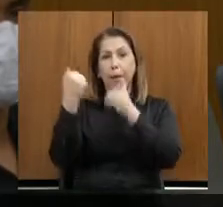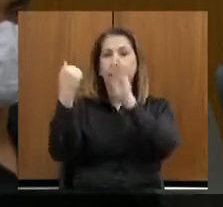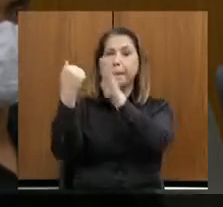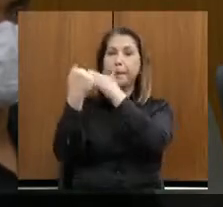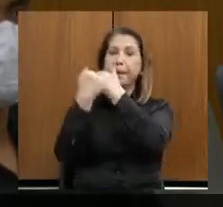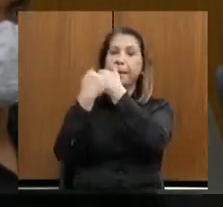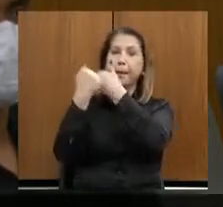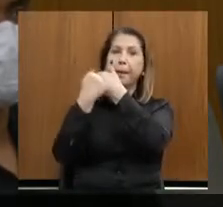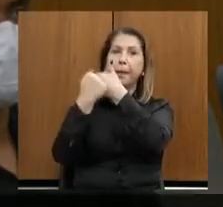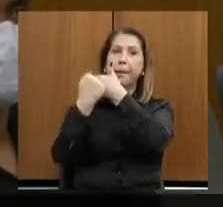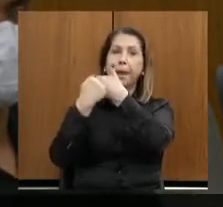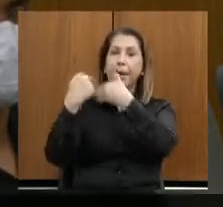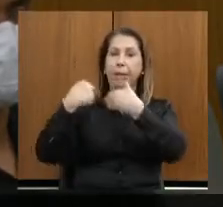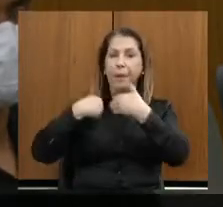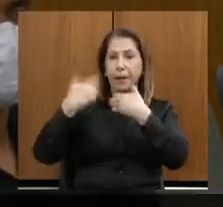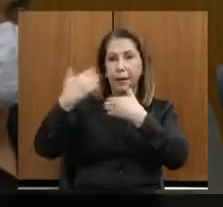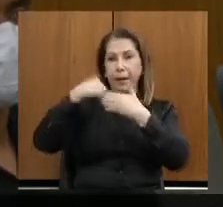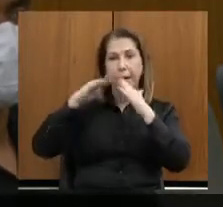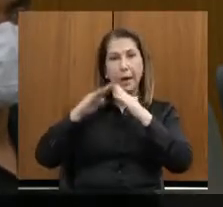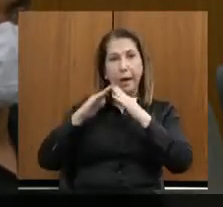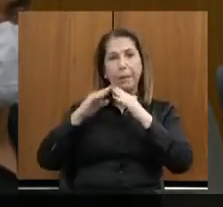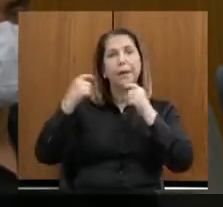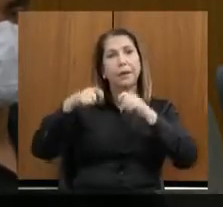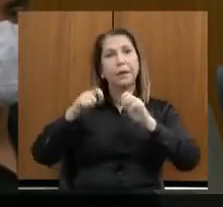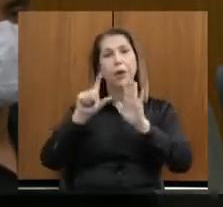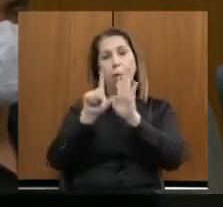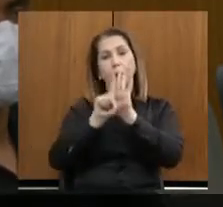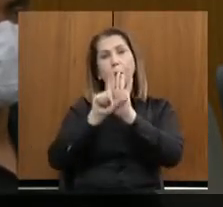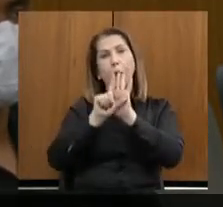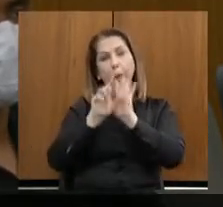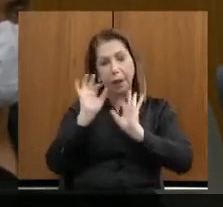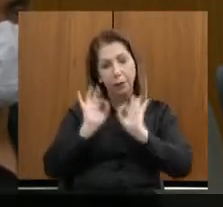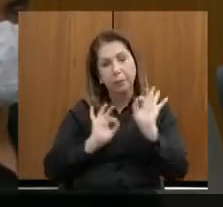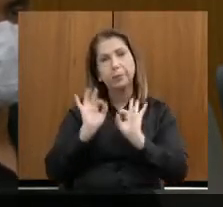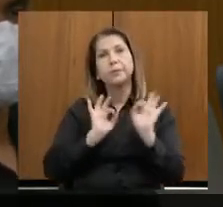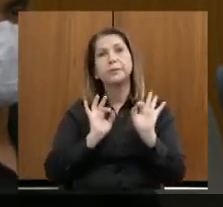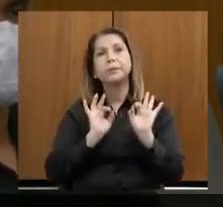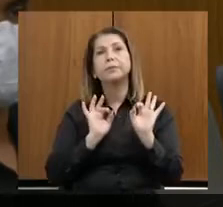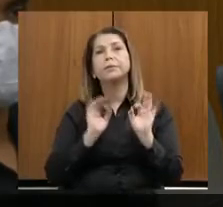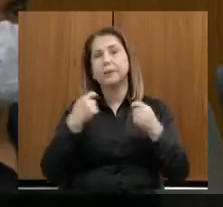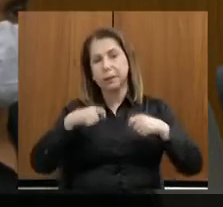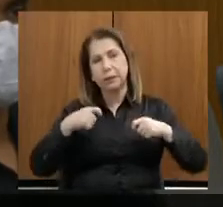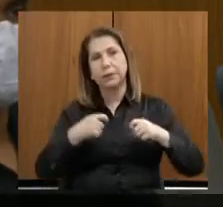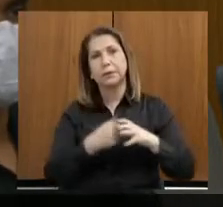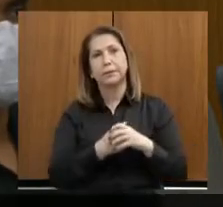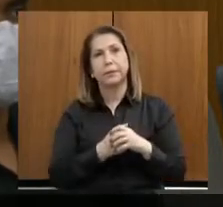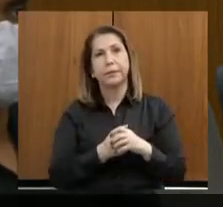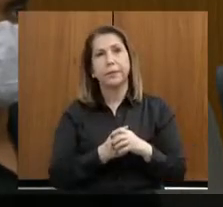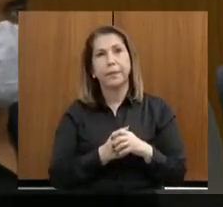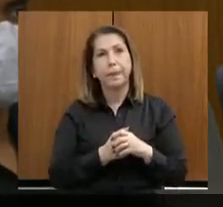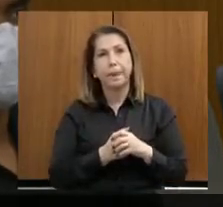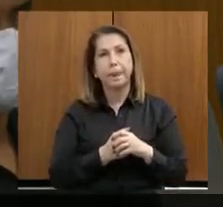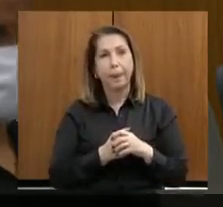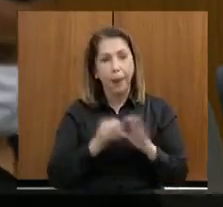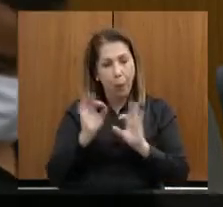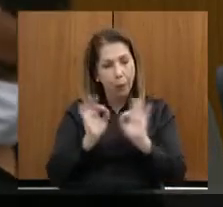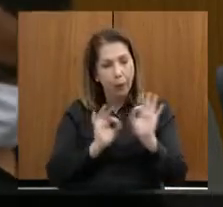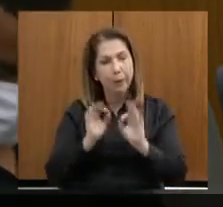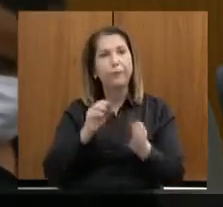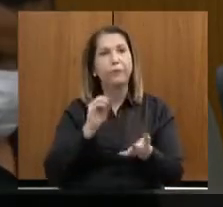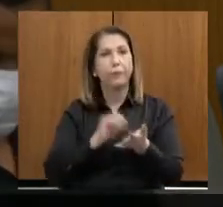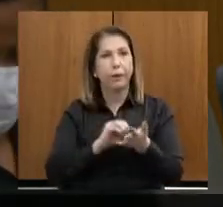nosso portão Então precisamos de que nos organizar a organização